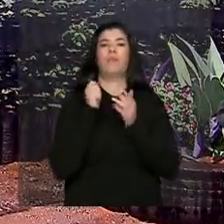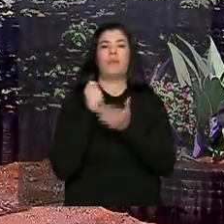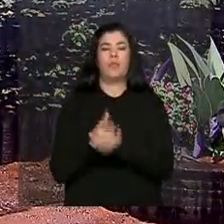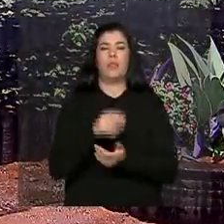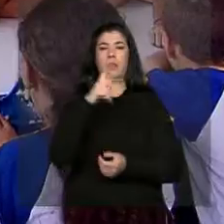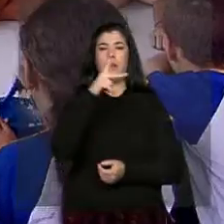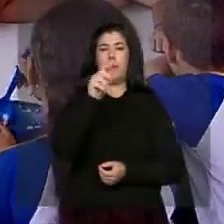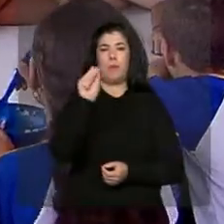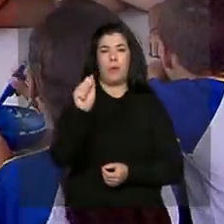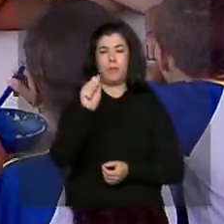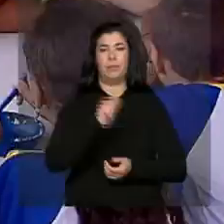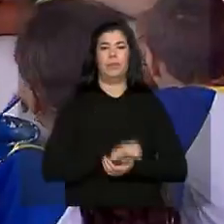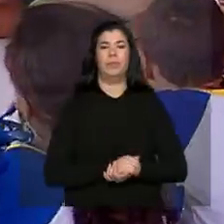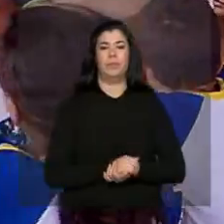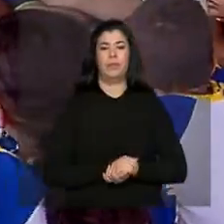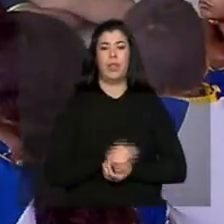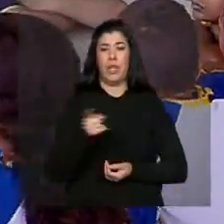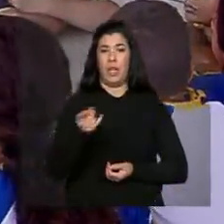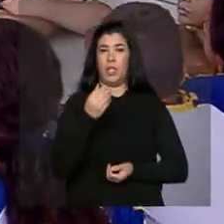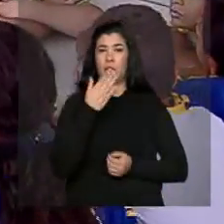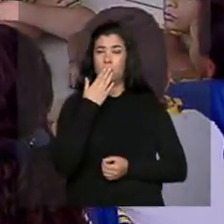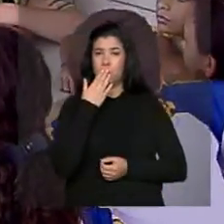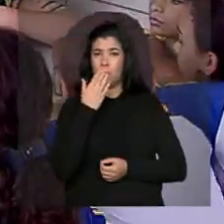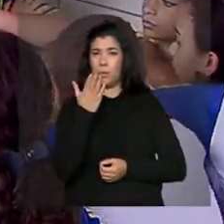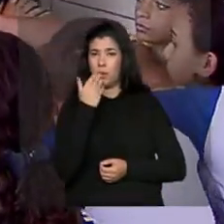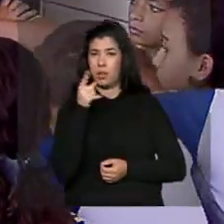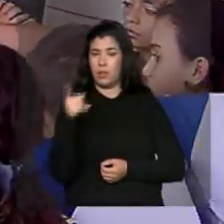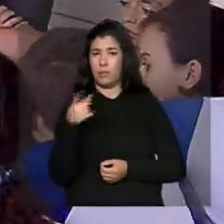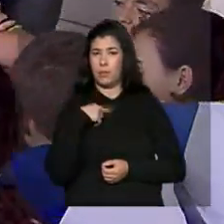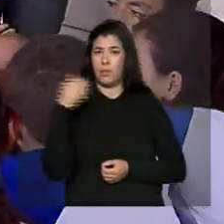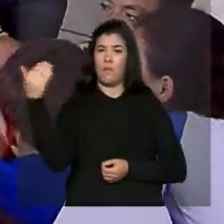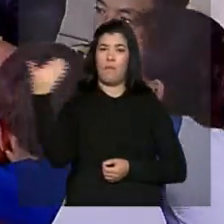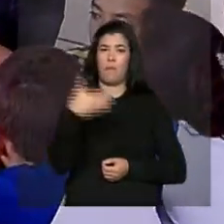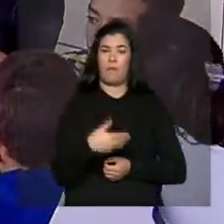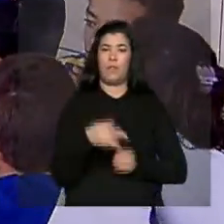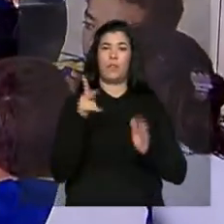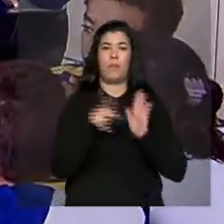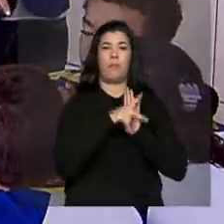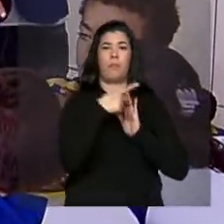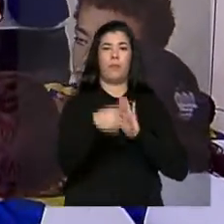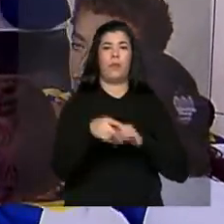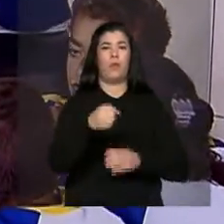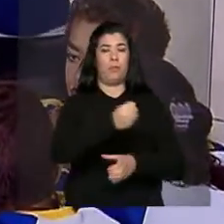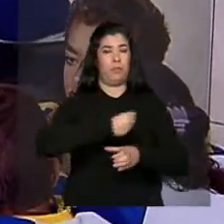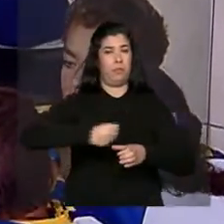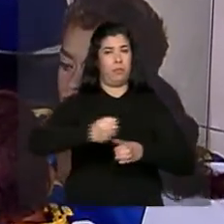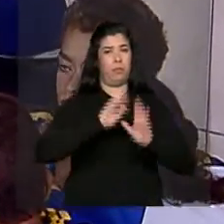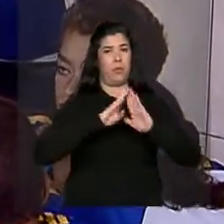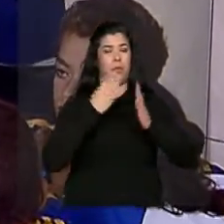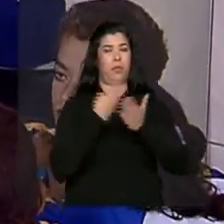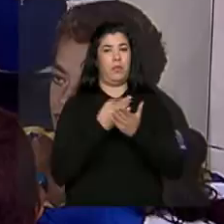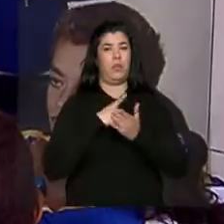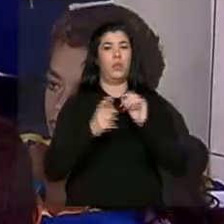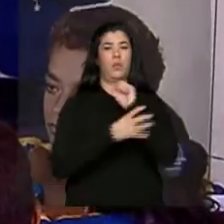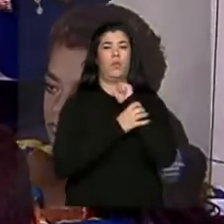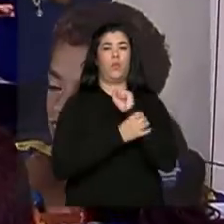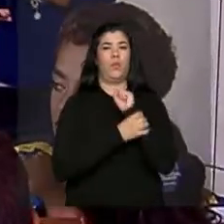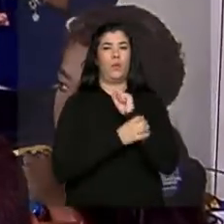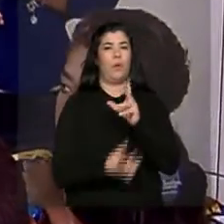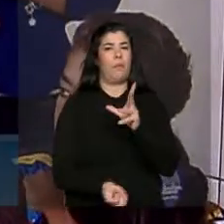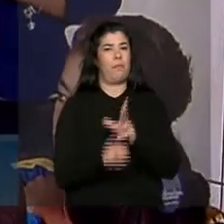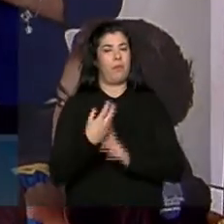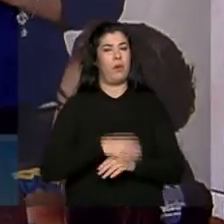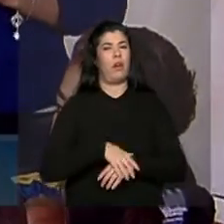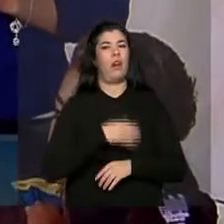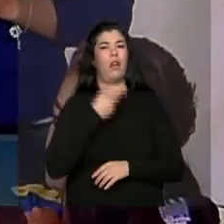o PAA. Os alimentos comprados dos produtores familiares vêm direto aqui para a cozinha da escola. Garantia de produtos frescos